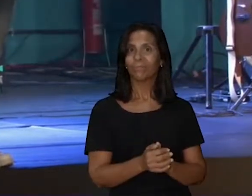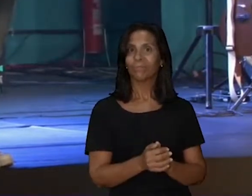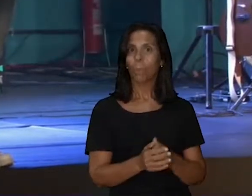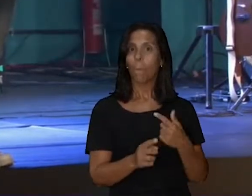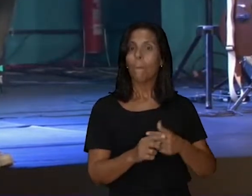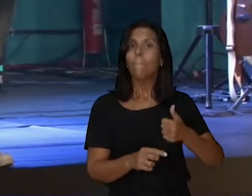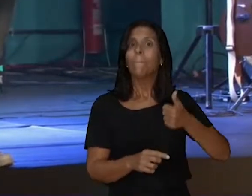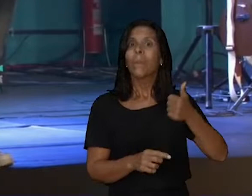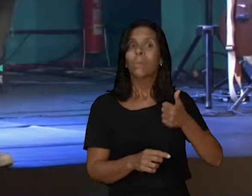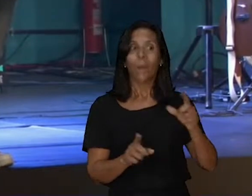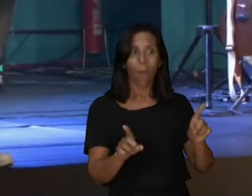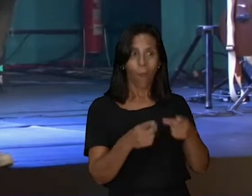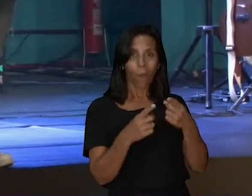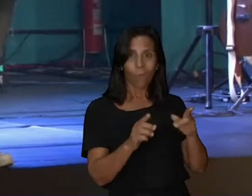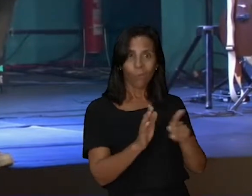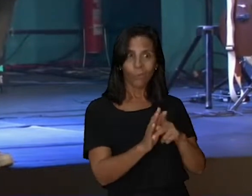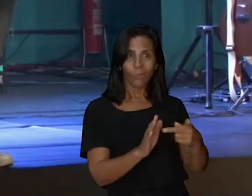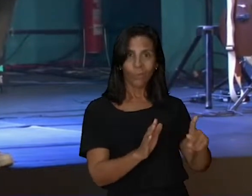Senhor.